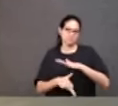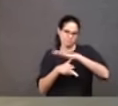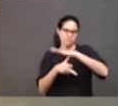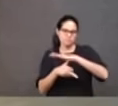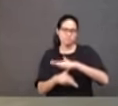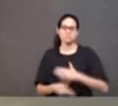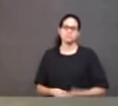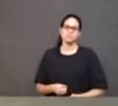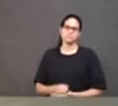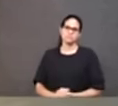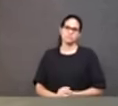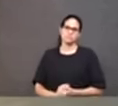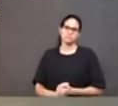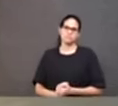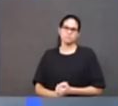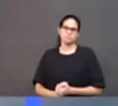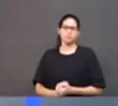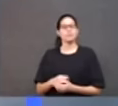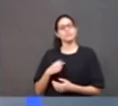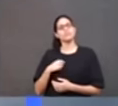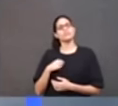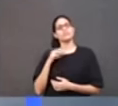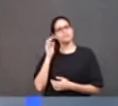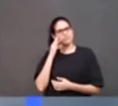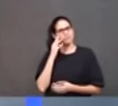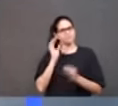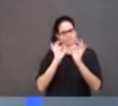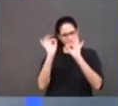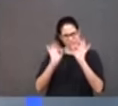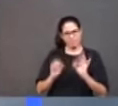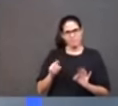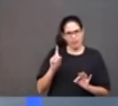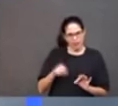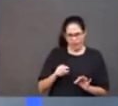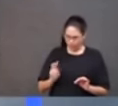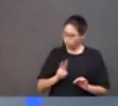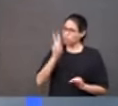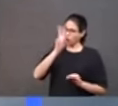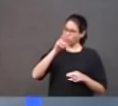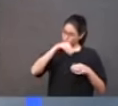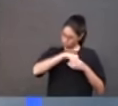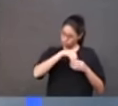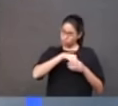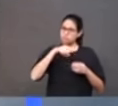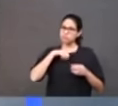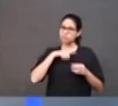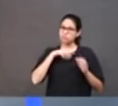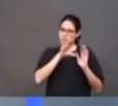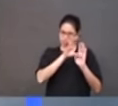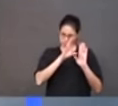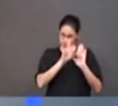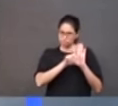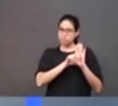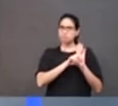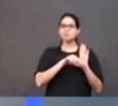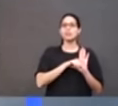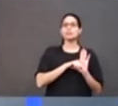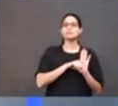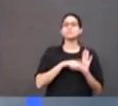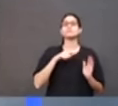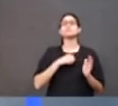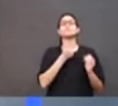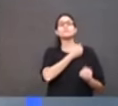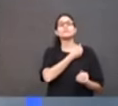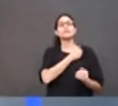entendemos, então, que o planejamento, aliás, é um valor constitucional, está na nossa Constituição, no artigo 174, e também está no